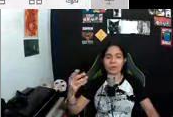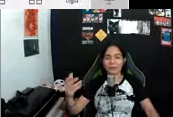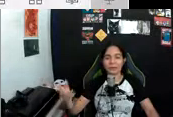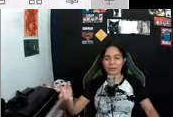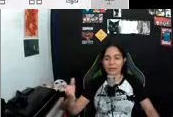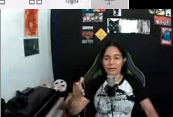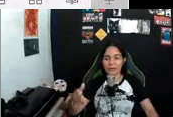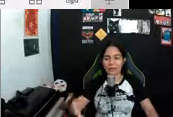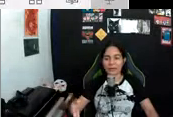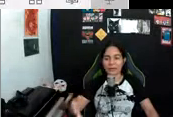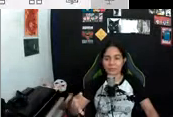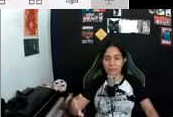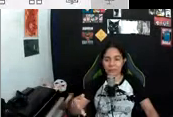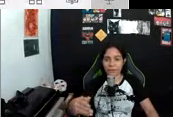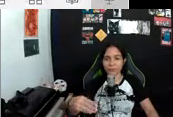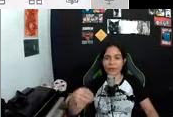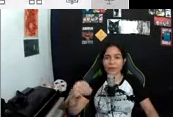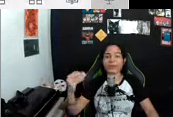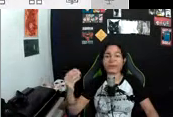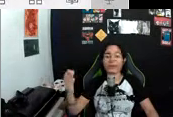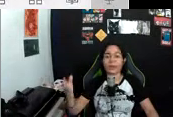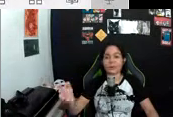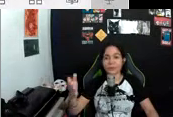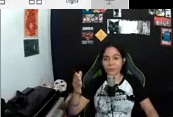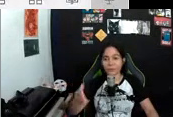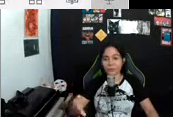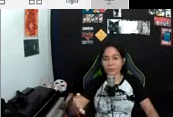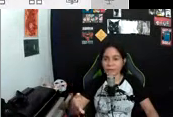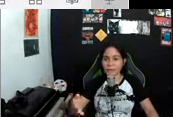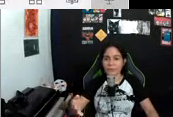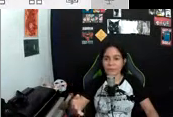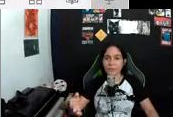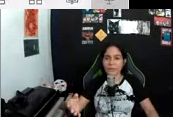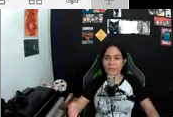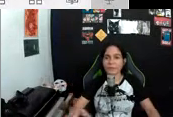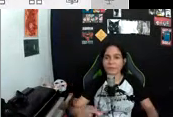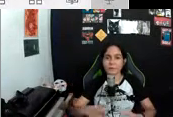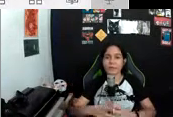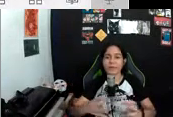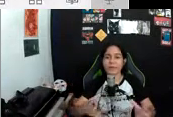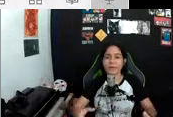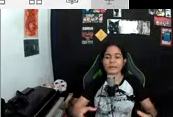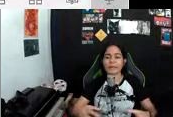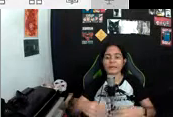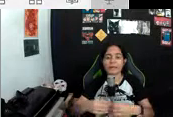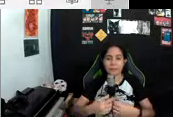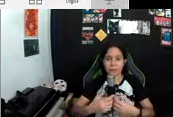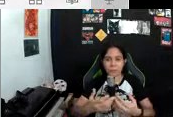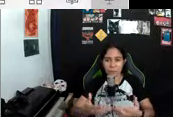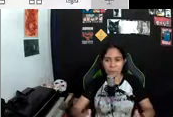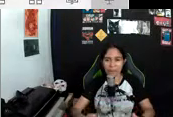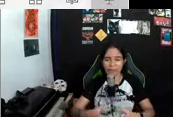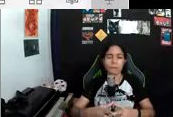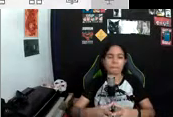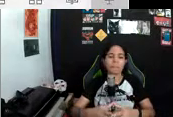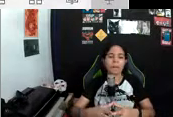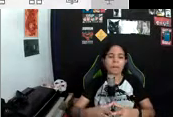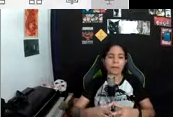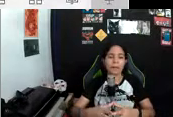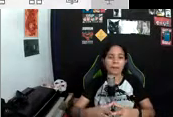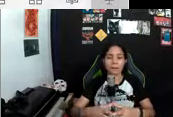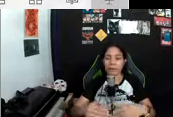de uma das especialidades da atuação de enfermagem, que é o enfermeiro obstetra, né? Então, o enfermeiro obstetra, ele faz um